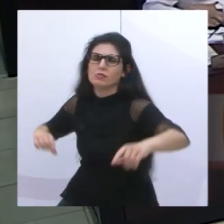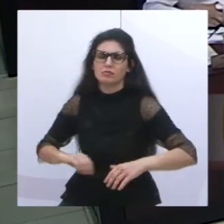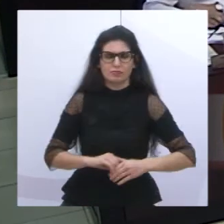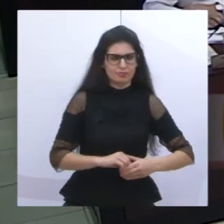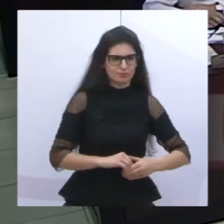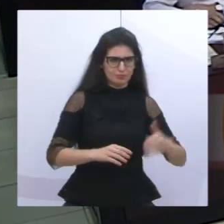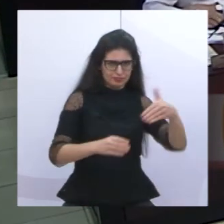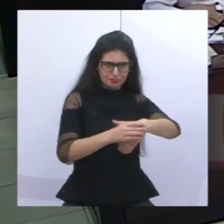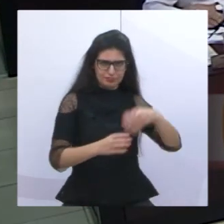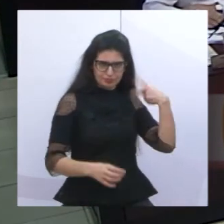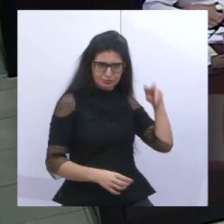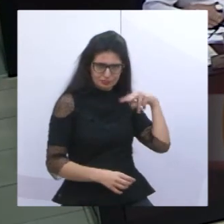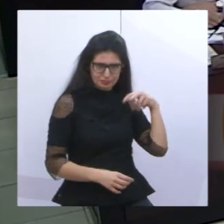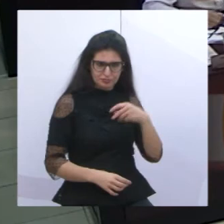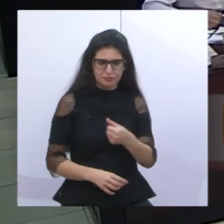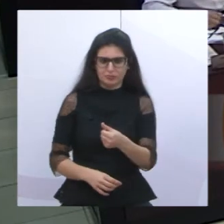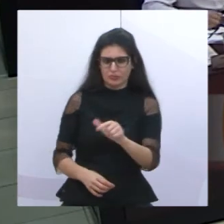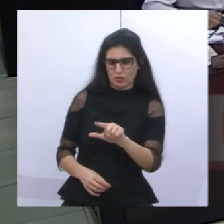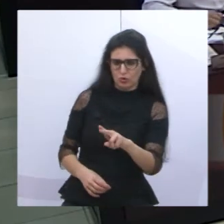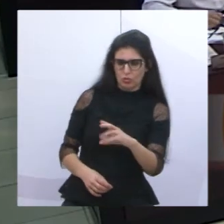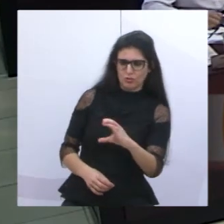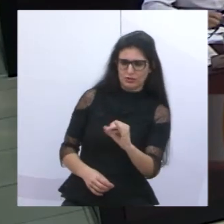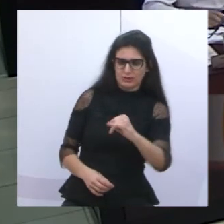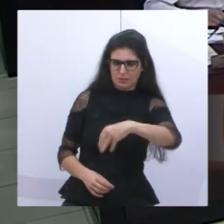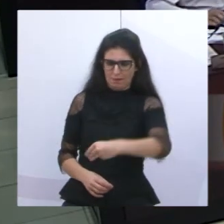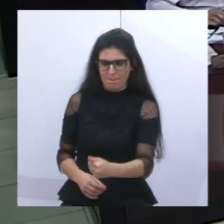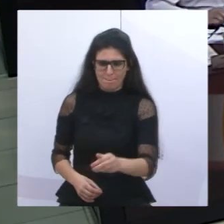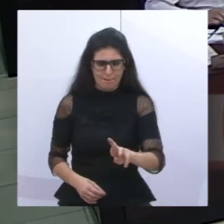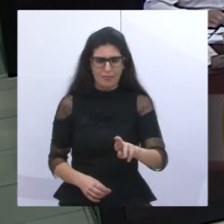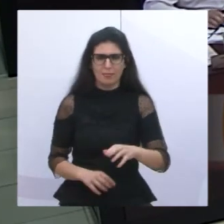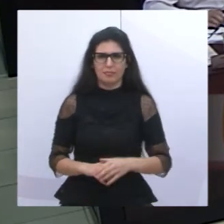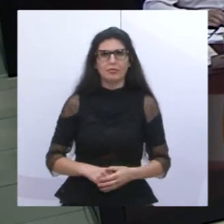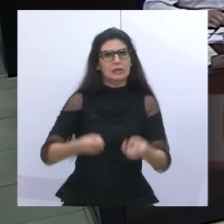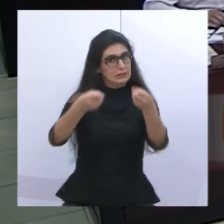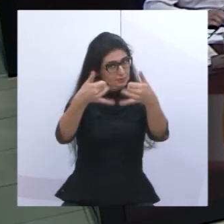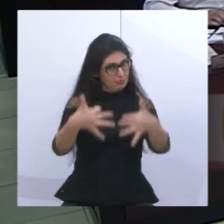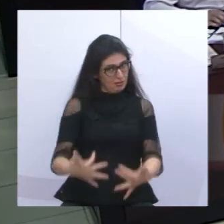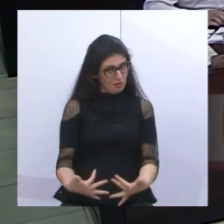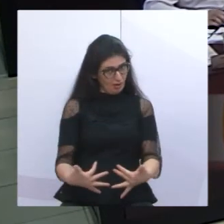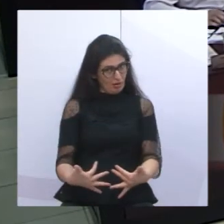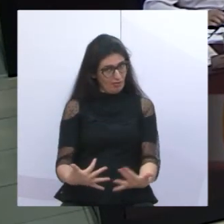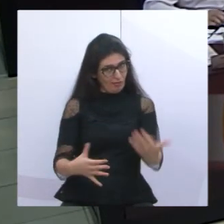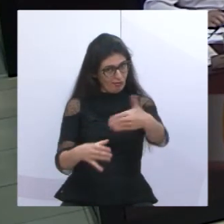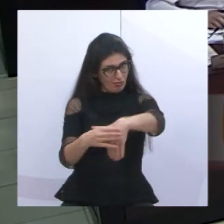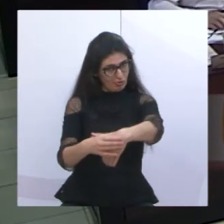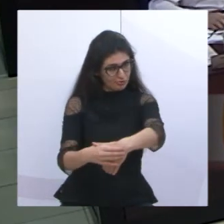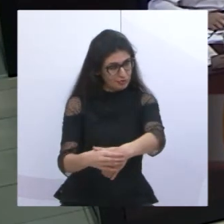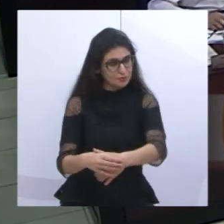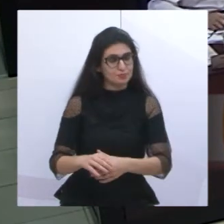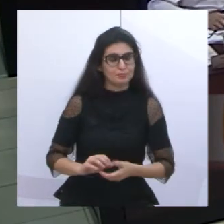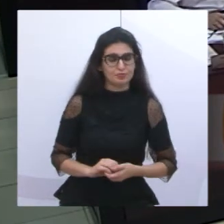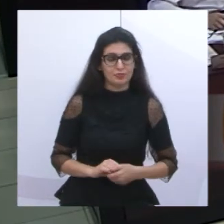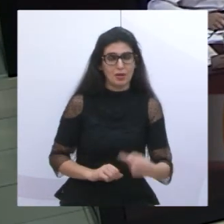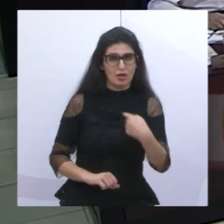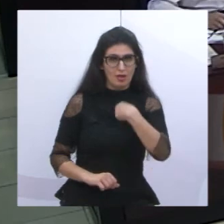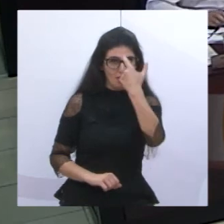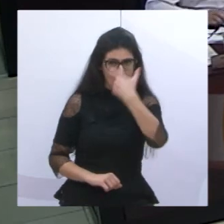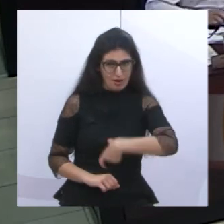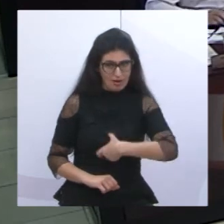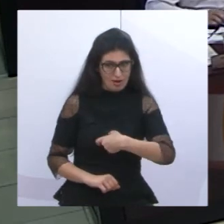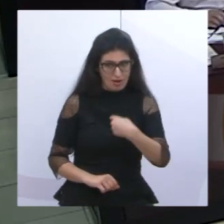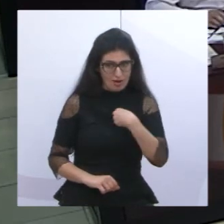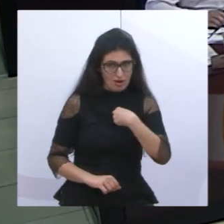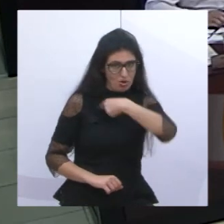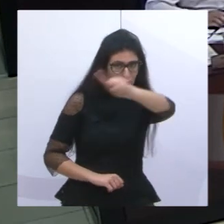Como vota a vereadora Lucimar Ponciano? Só justificando o voto, eu, você,